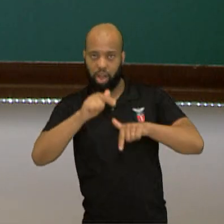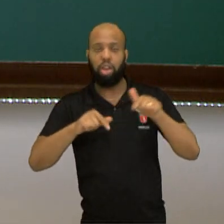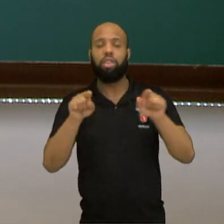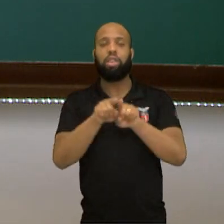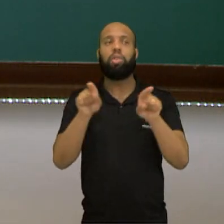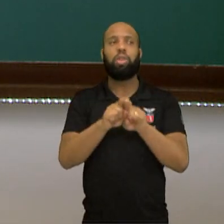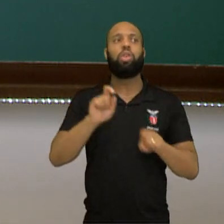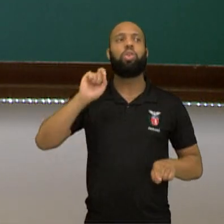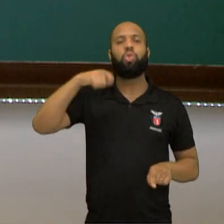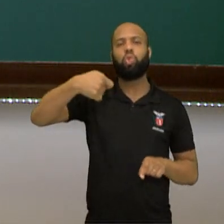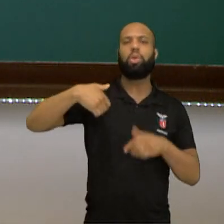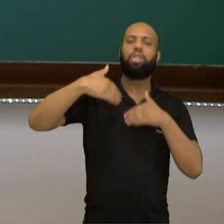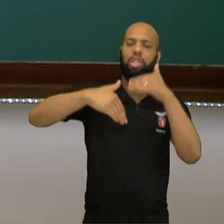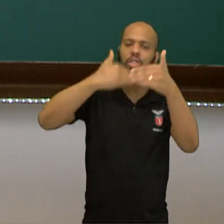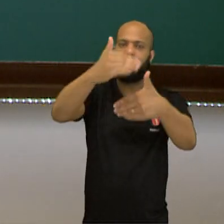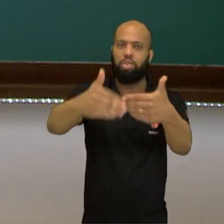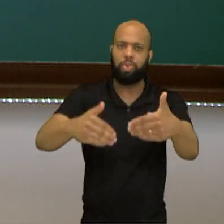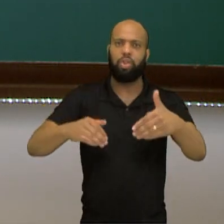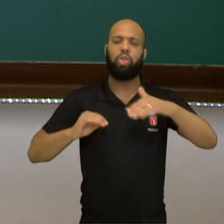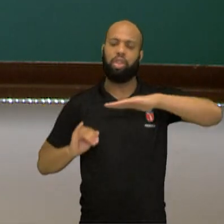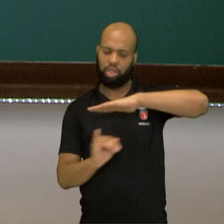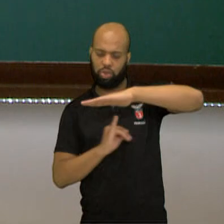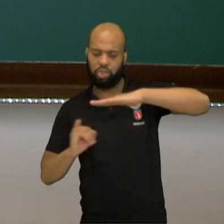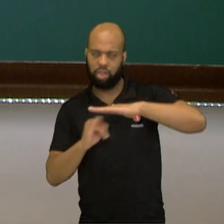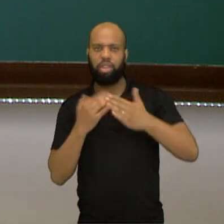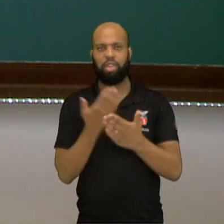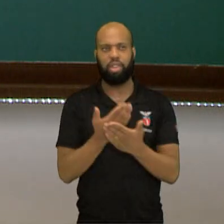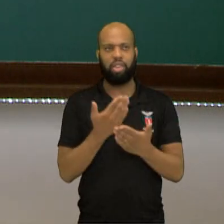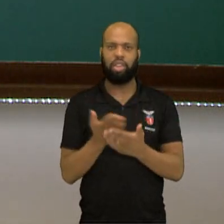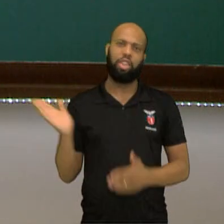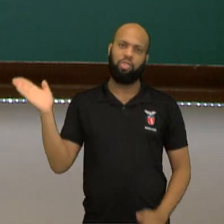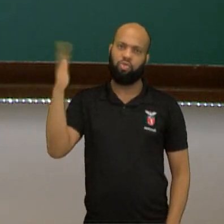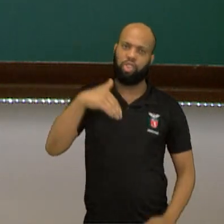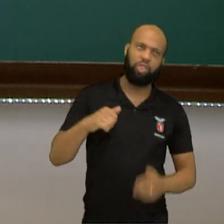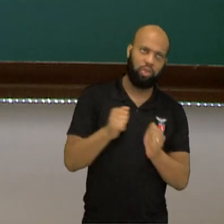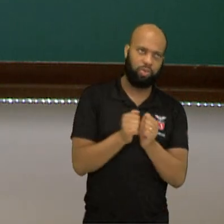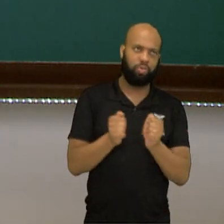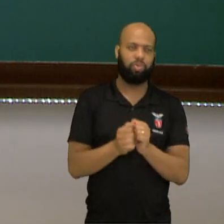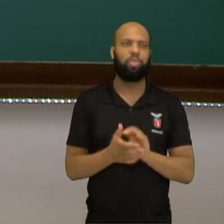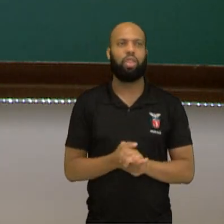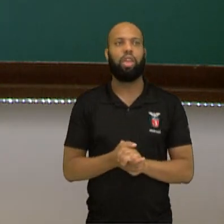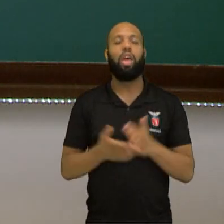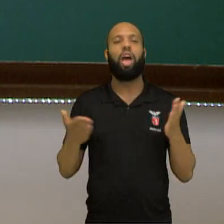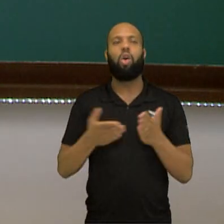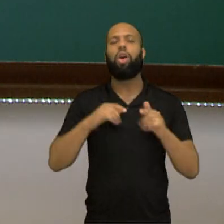sobre desenvolvimento industrial nessa aula. Vem com a gente!